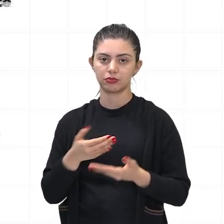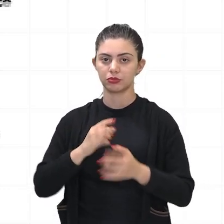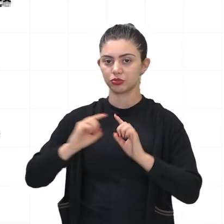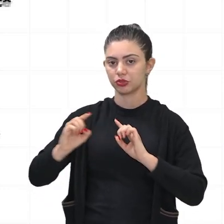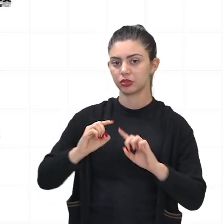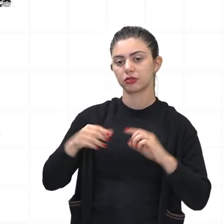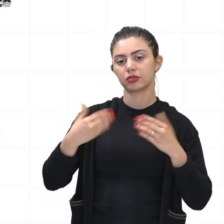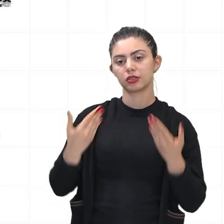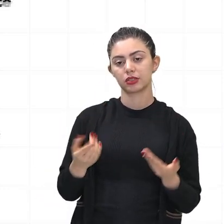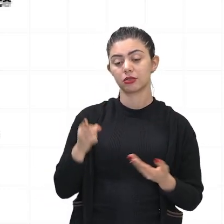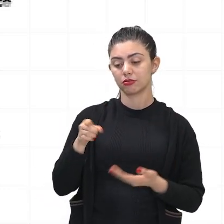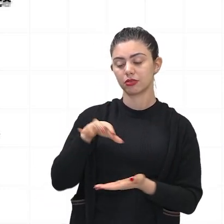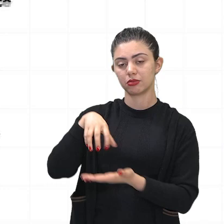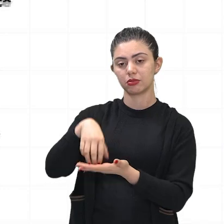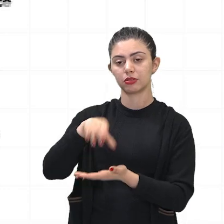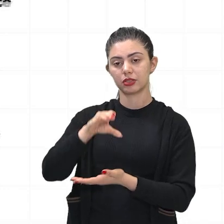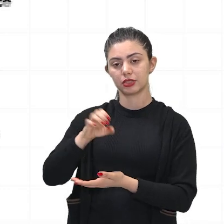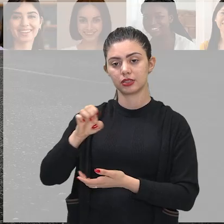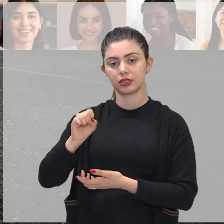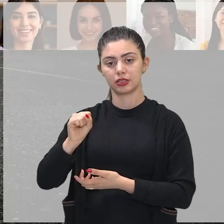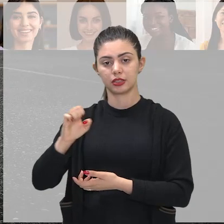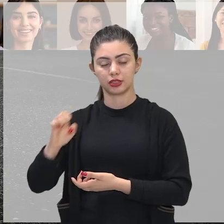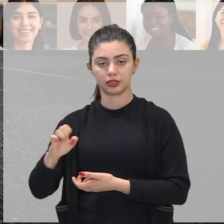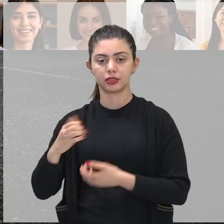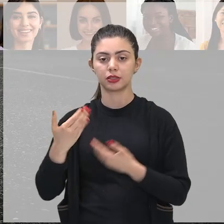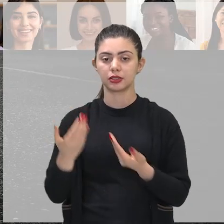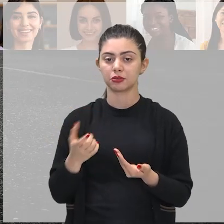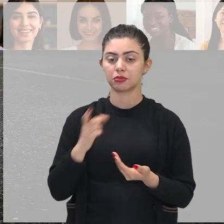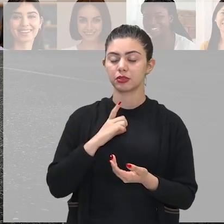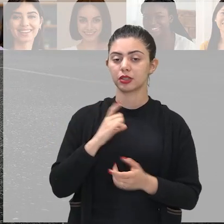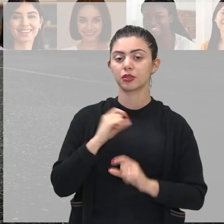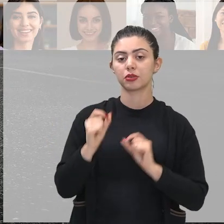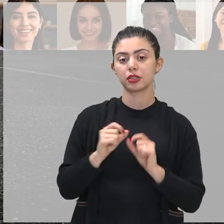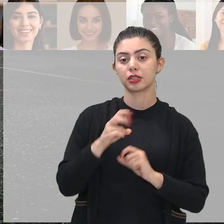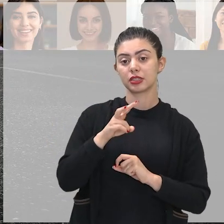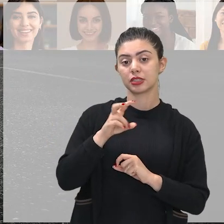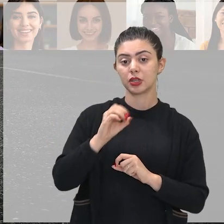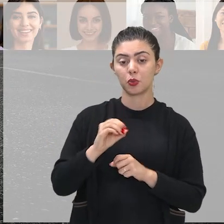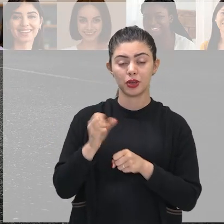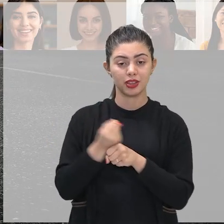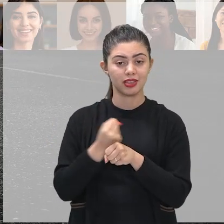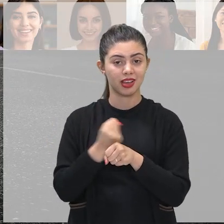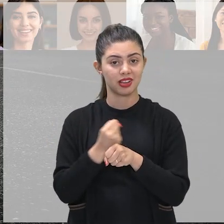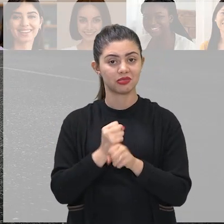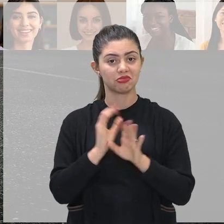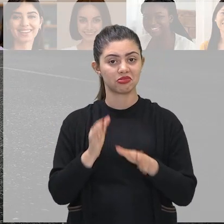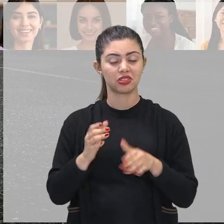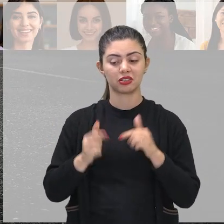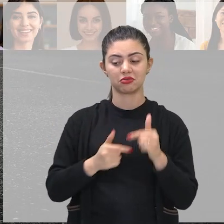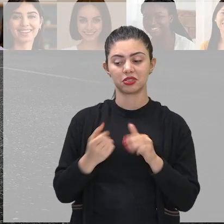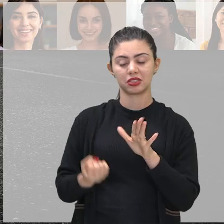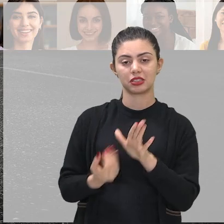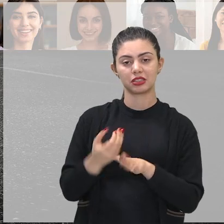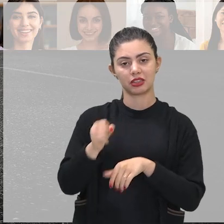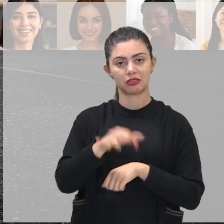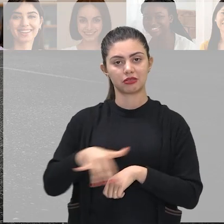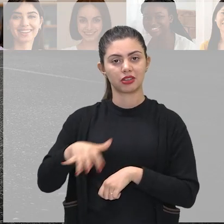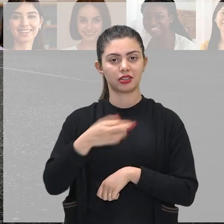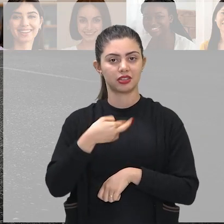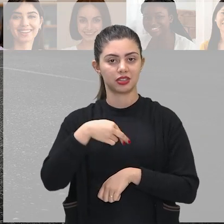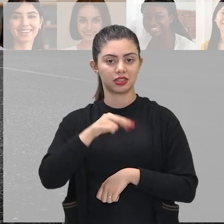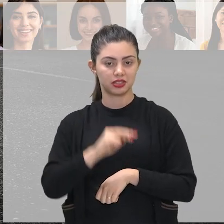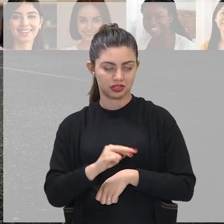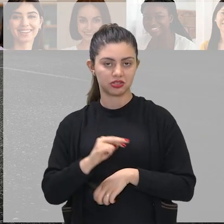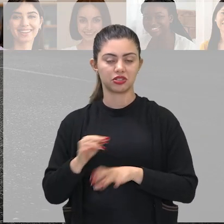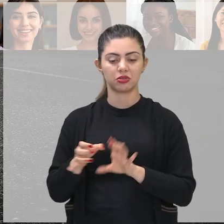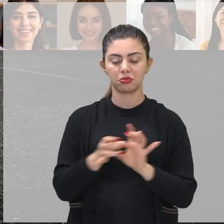posso dizer que a SESI, inclusive, ela está fazendo quase mais de 50 anos de serviço nesse campo